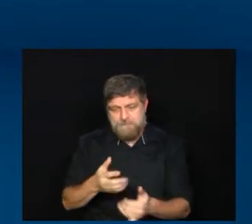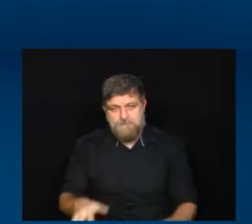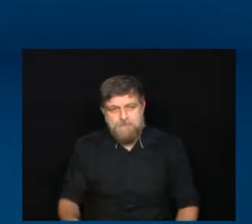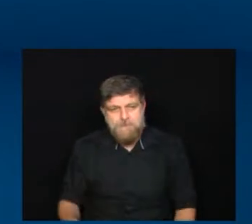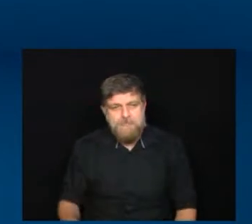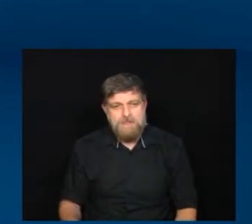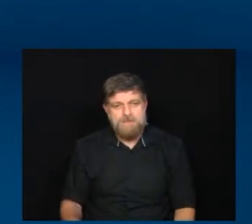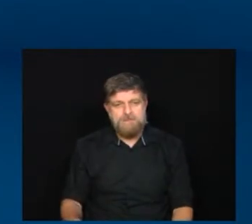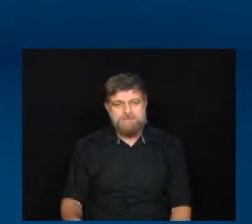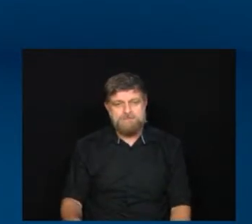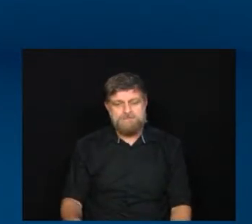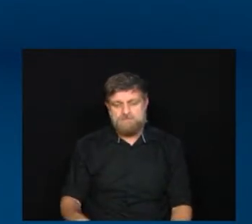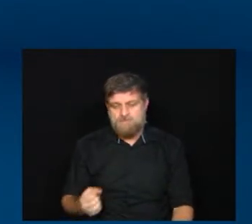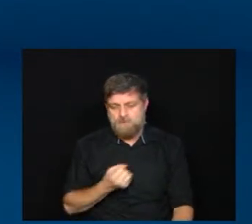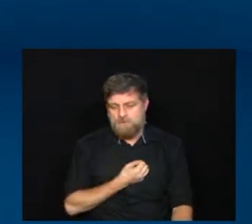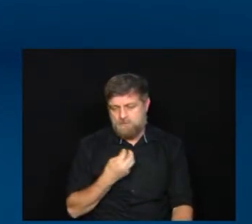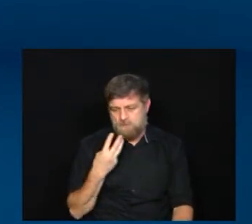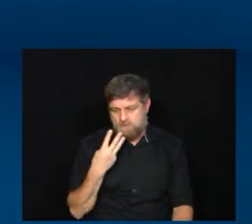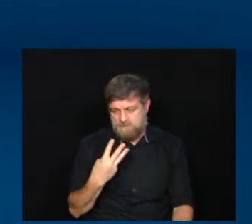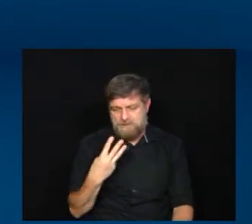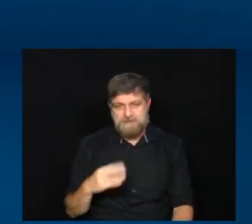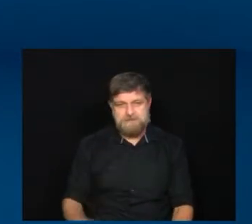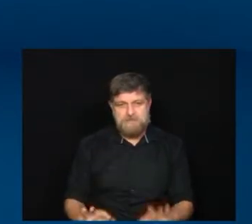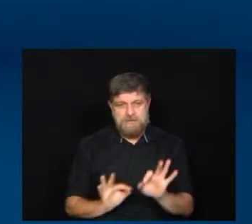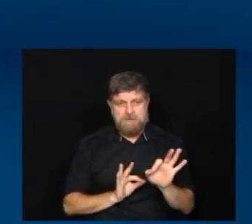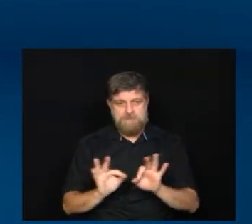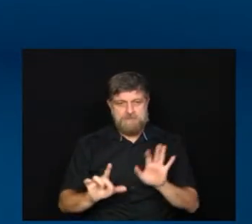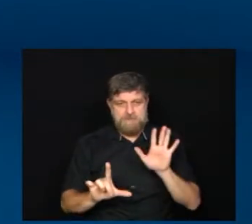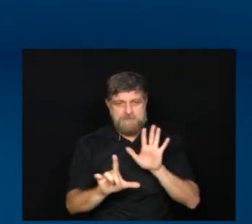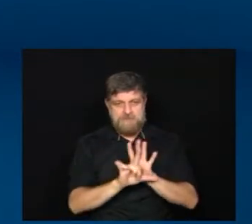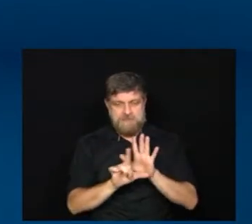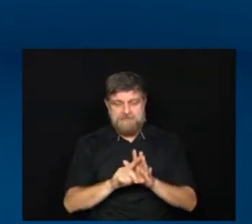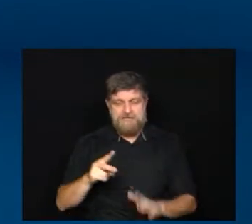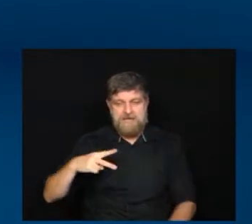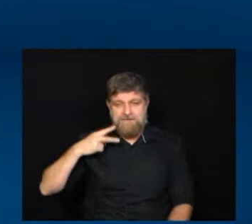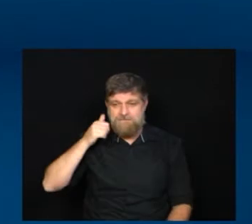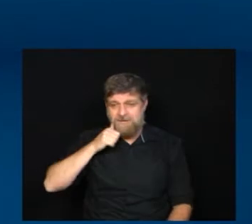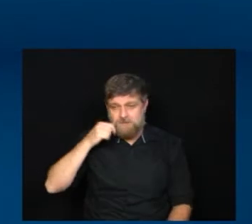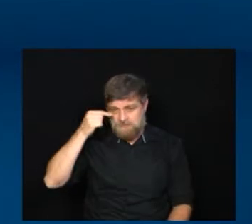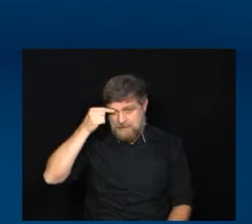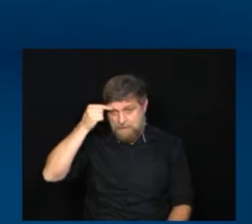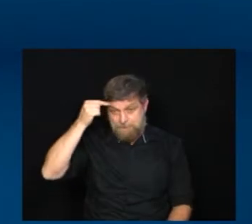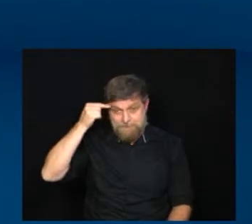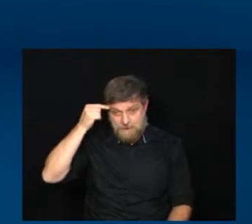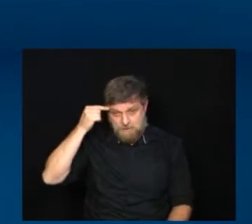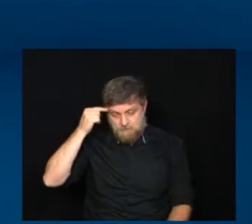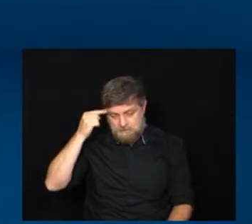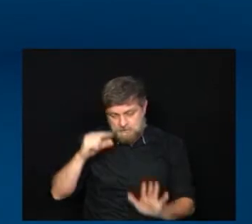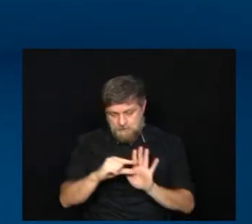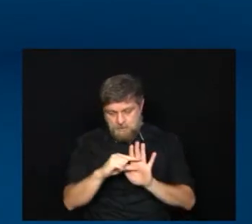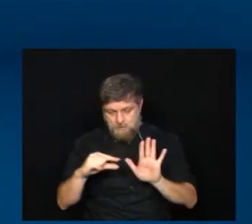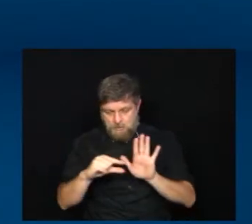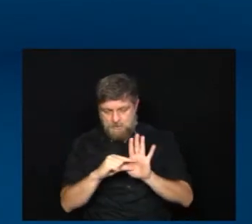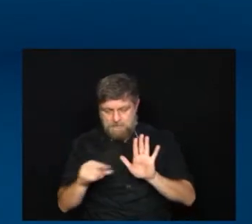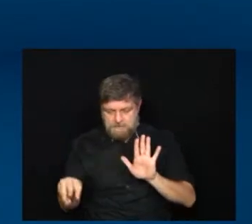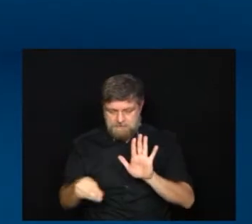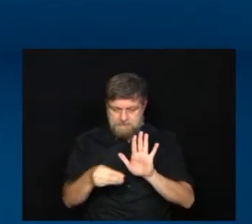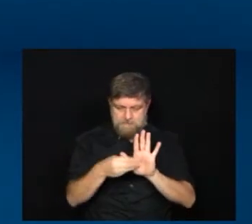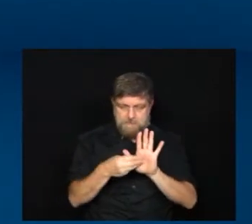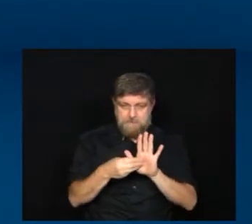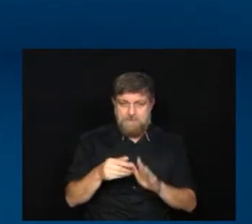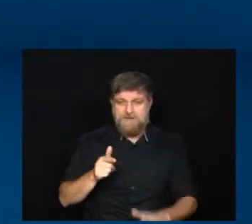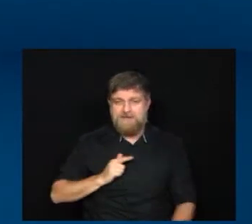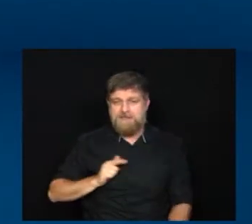de passageiro. O item 3 da pauta é o projeto de autoria da vereadora Paola Miguel, com emendas e subemenda, que